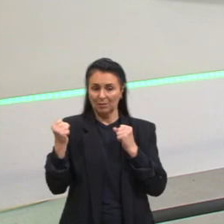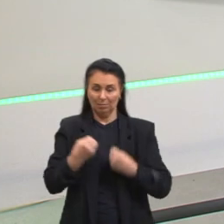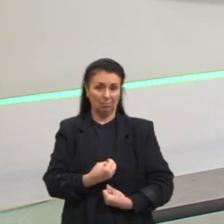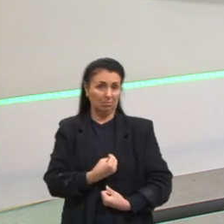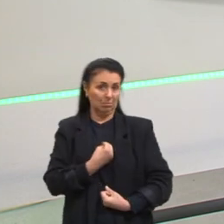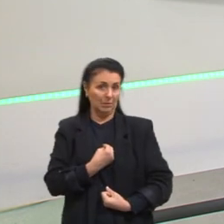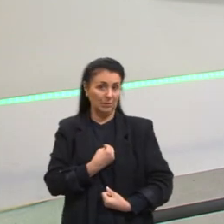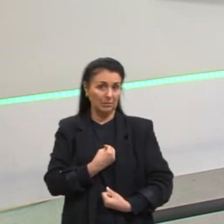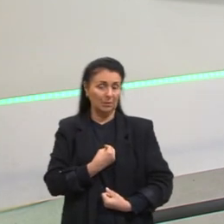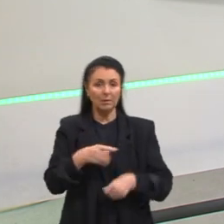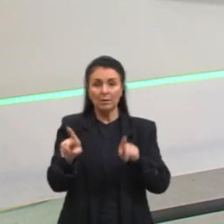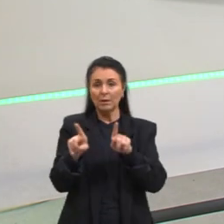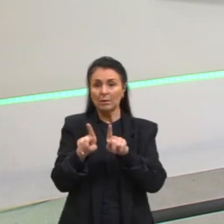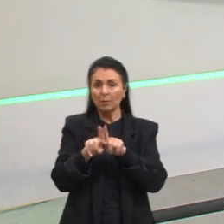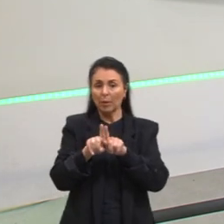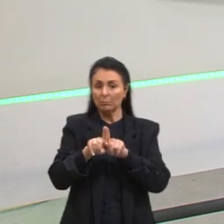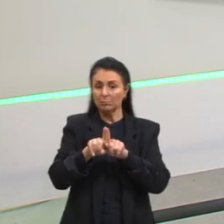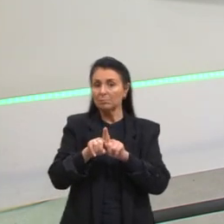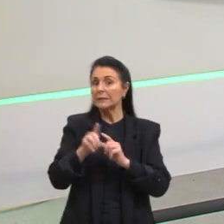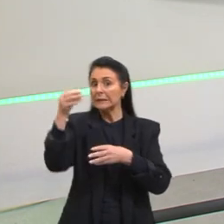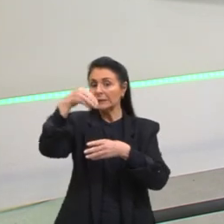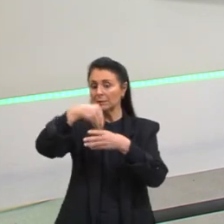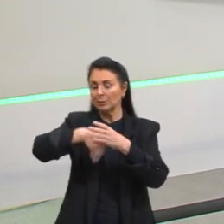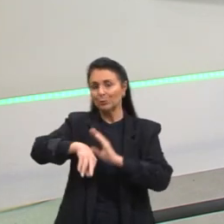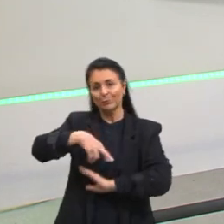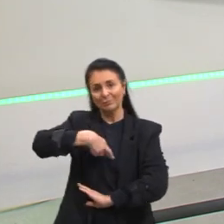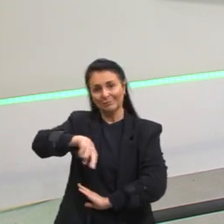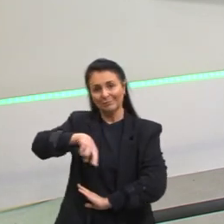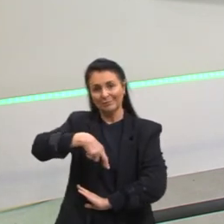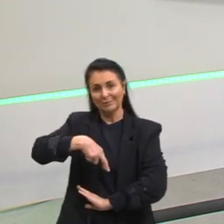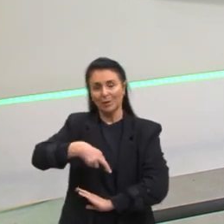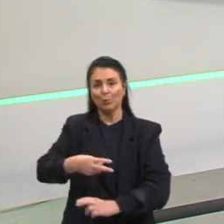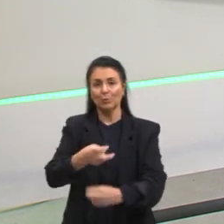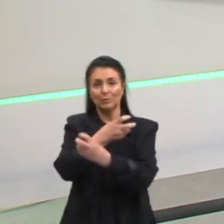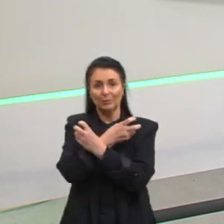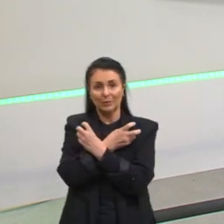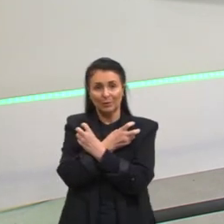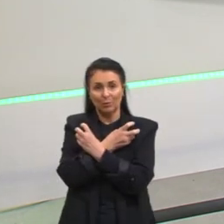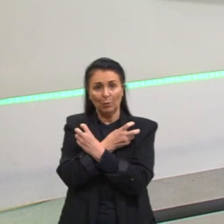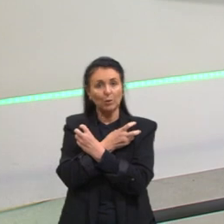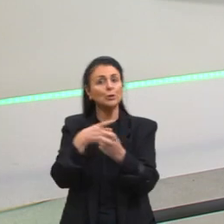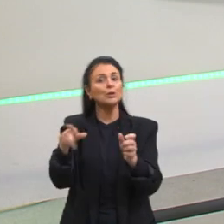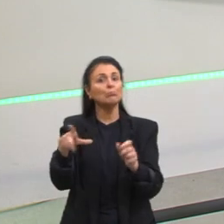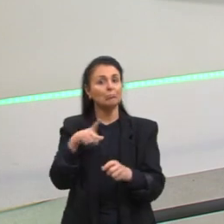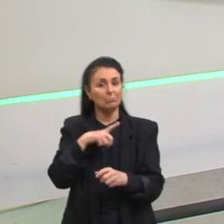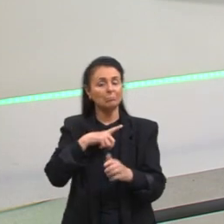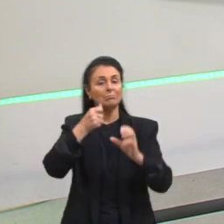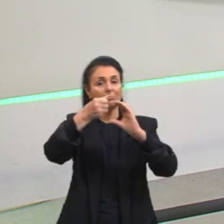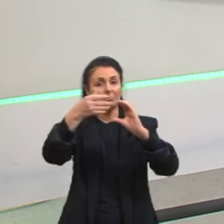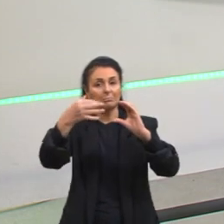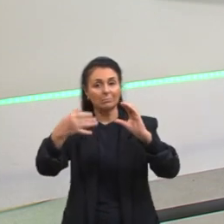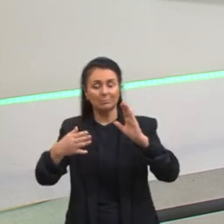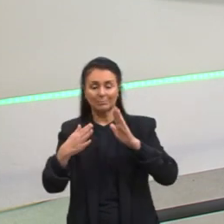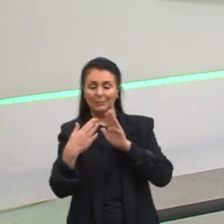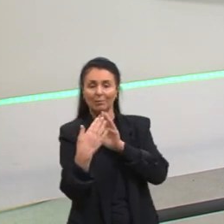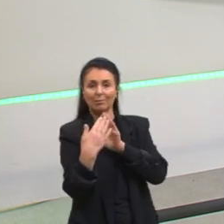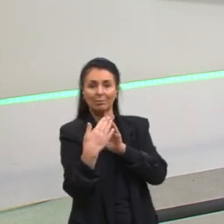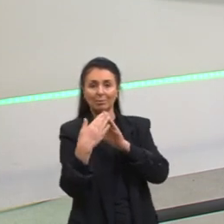quanto considerados religiosos né então os faraós tinham essa característica da pirâmide